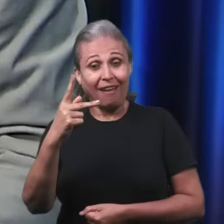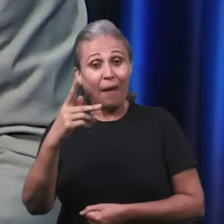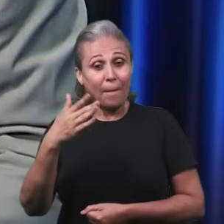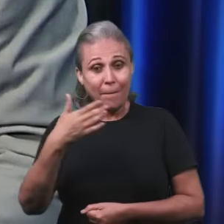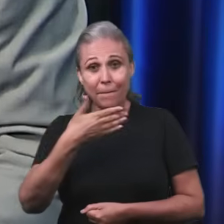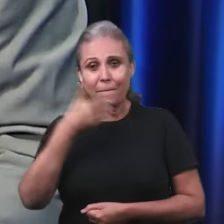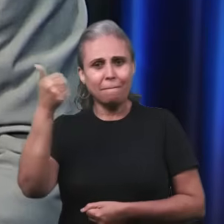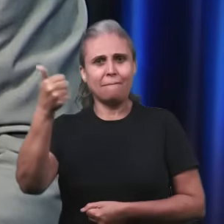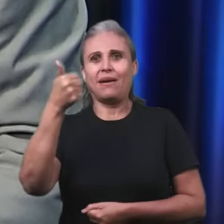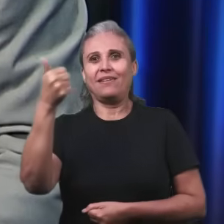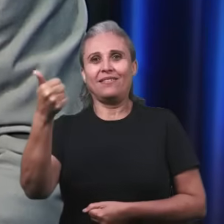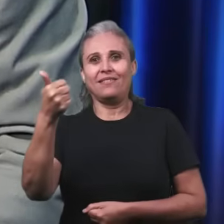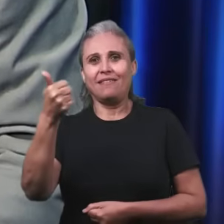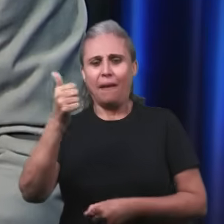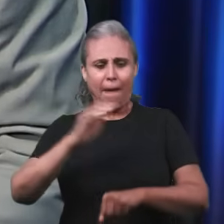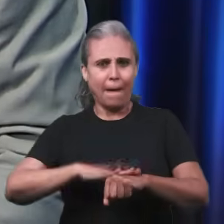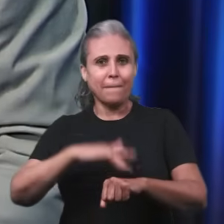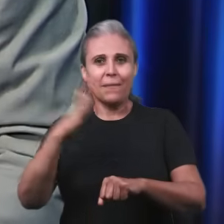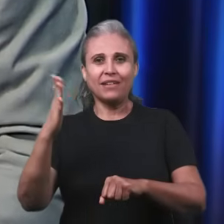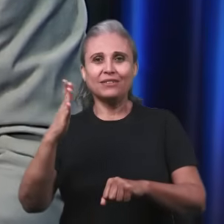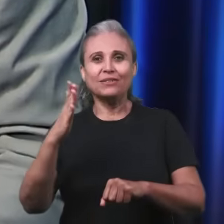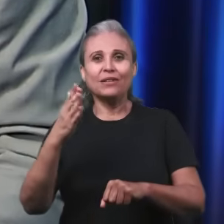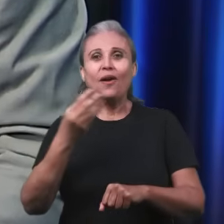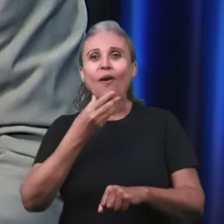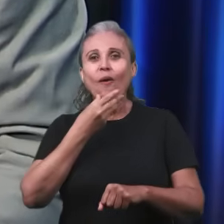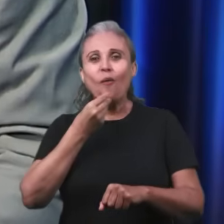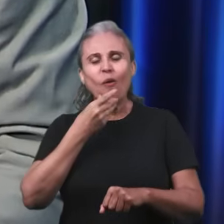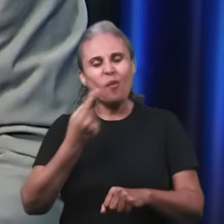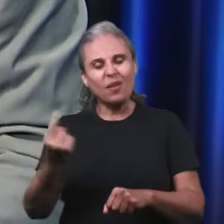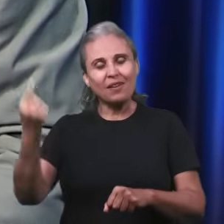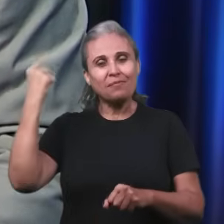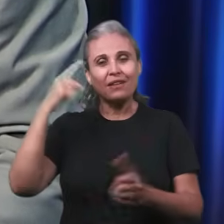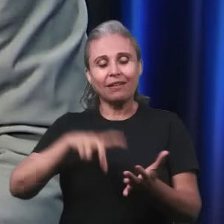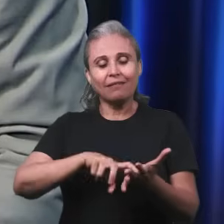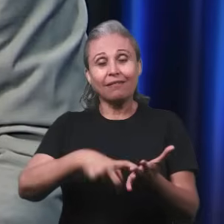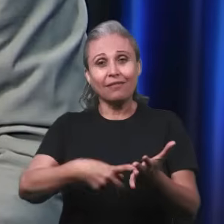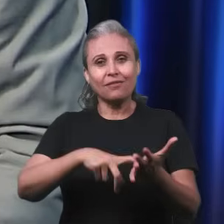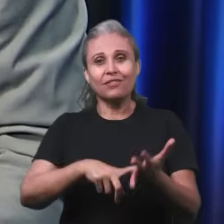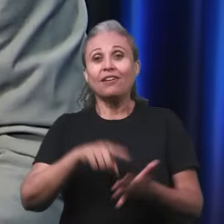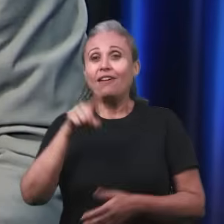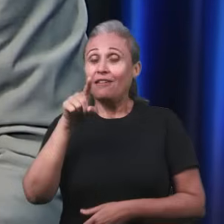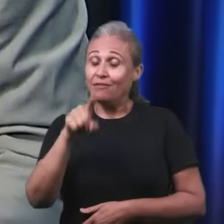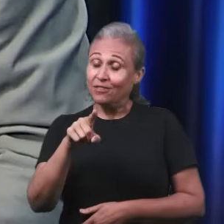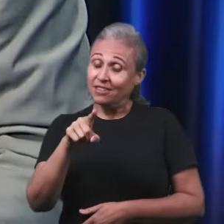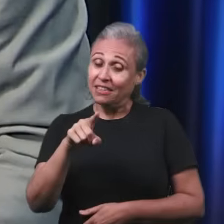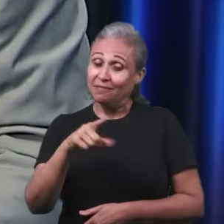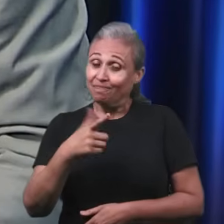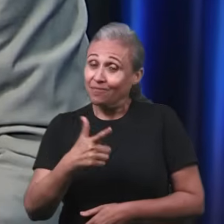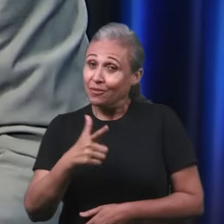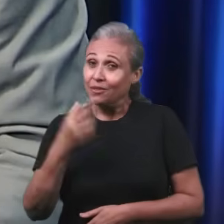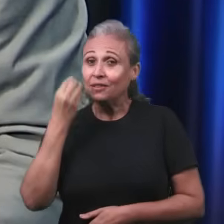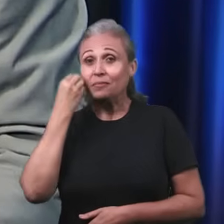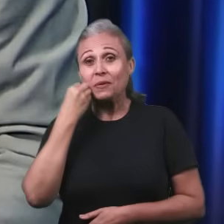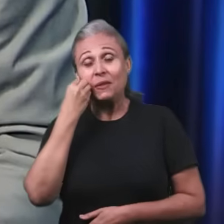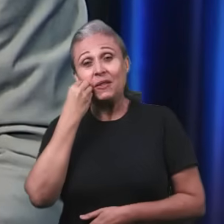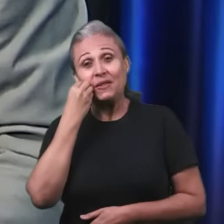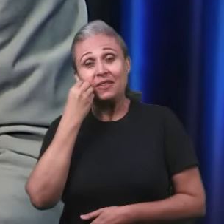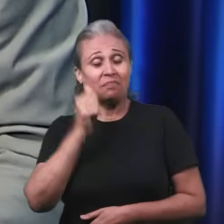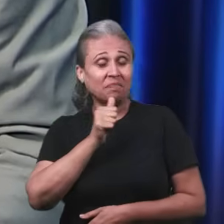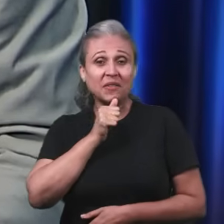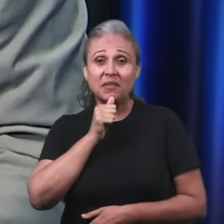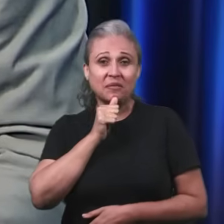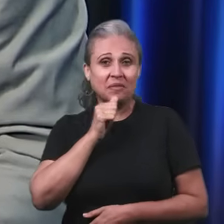né? Apesar da experiência do coxo ter sido maravilhosa. E você que ainda não tem uma experiência, busque,